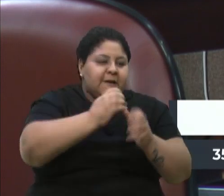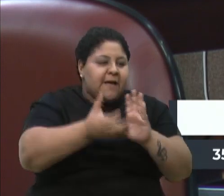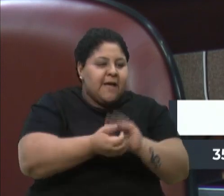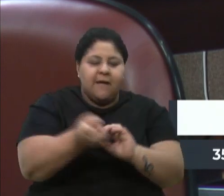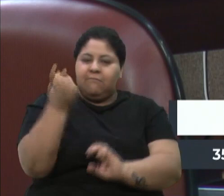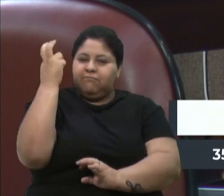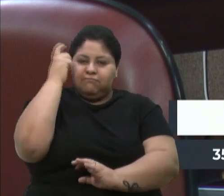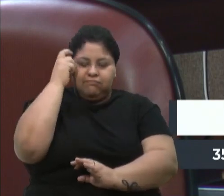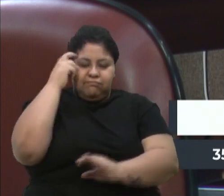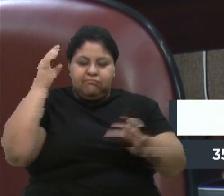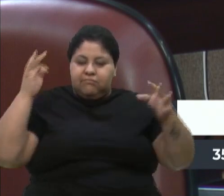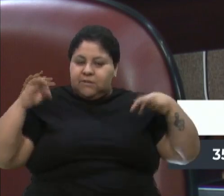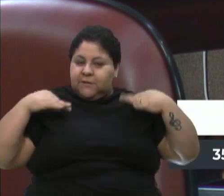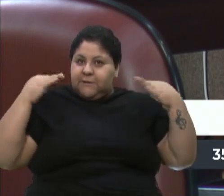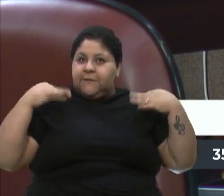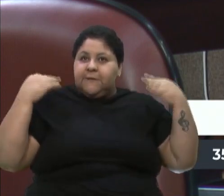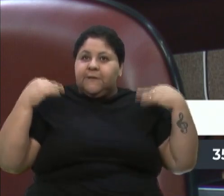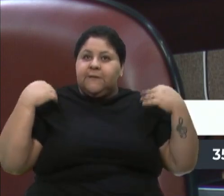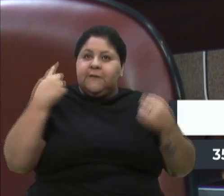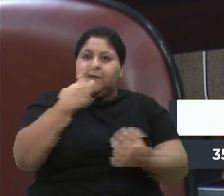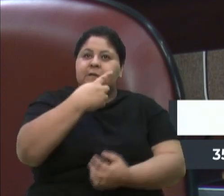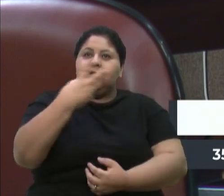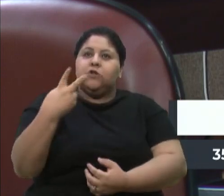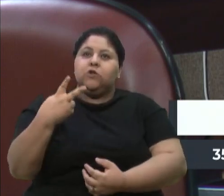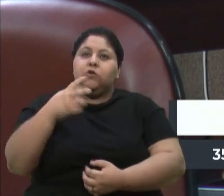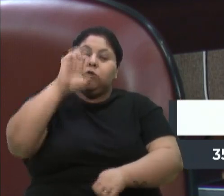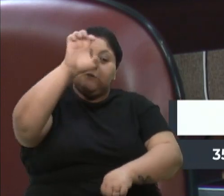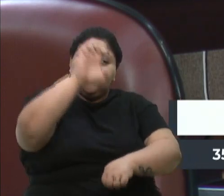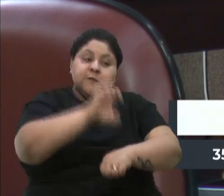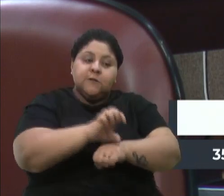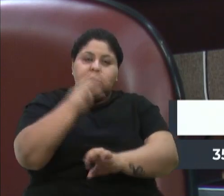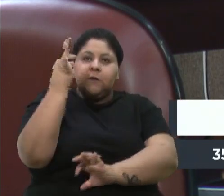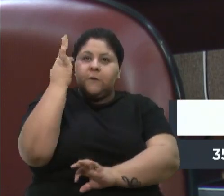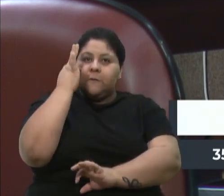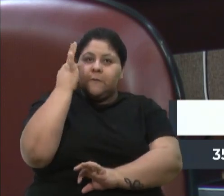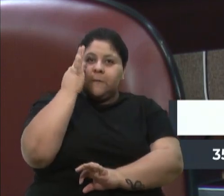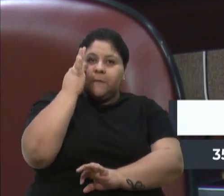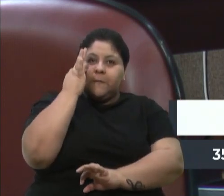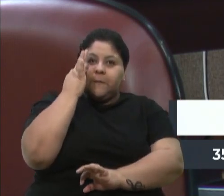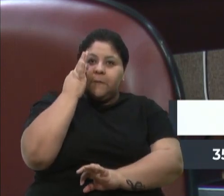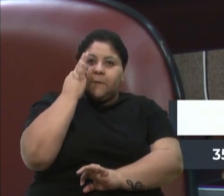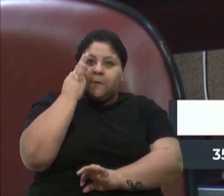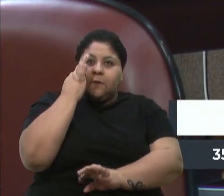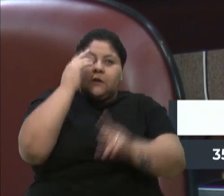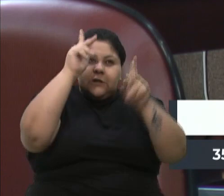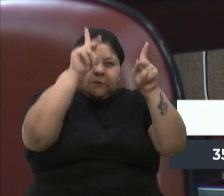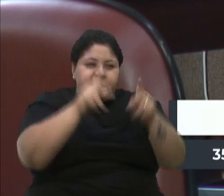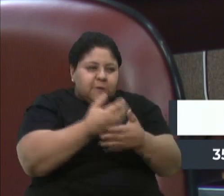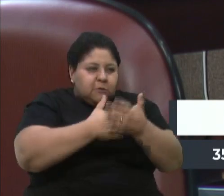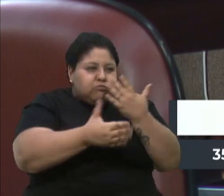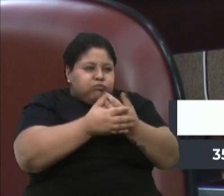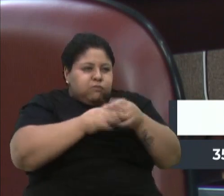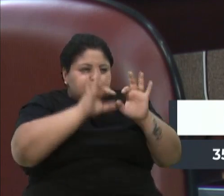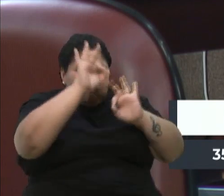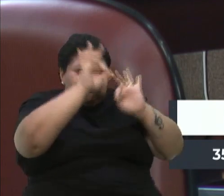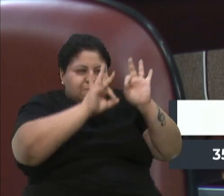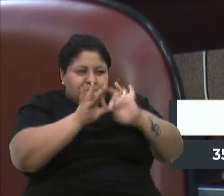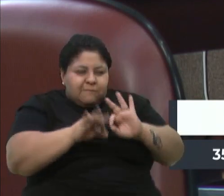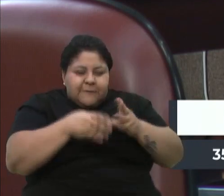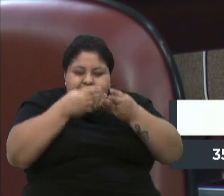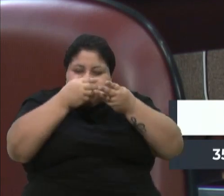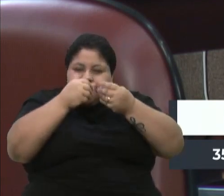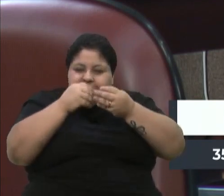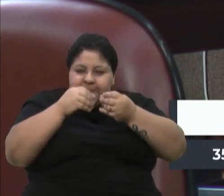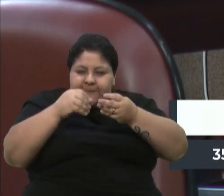é turismo. São em torno de 12 estados presentes aqui. Um pessoal muito organizado, um pessoal com uma sensibilidade